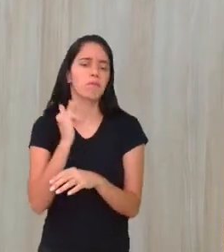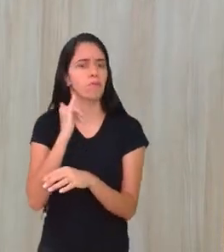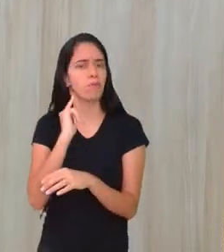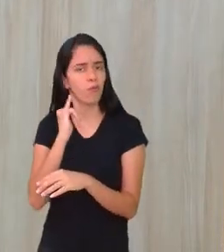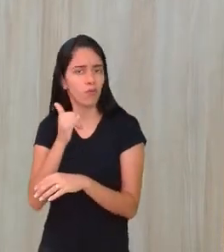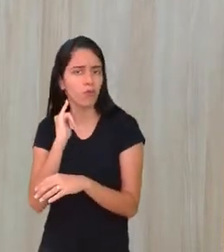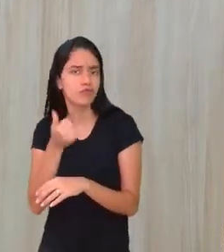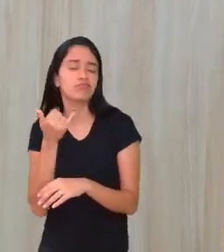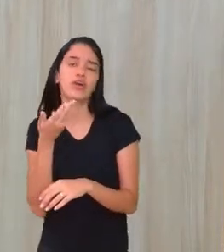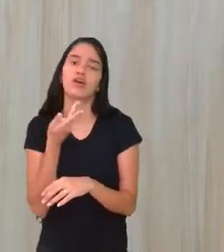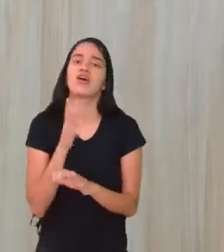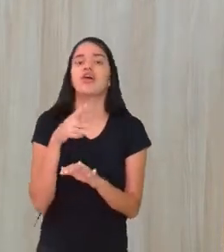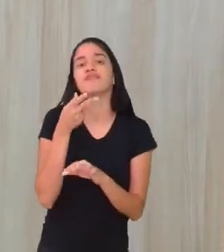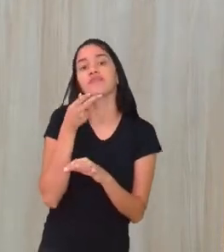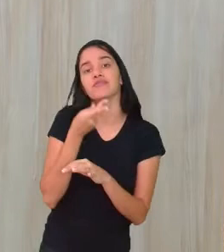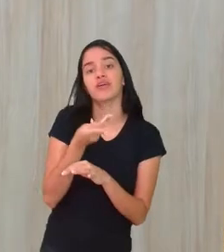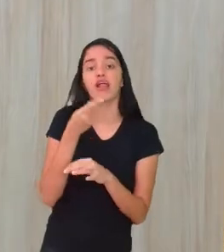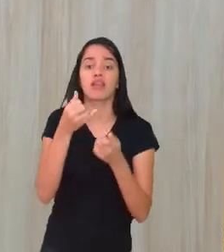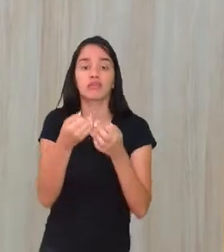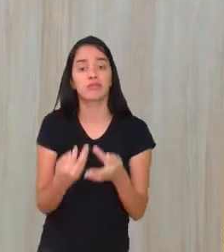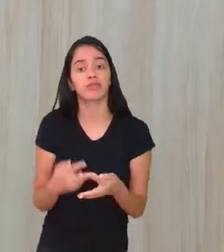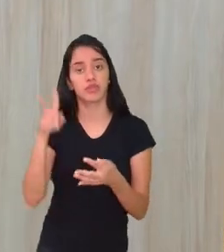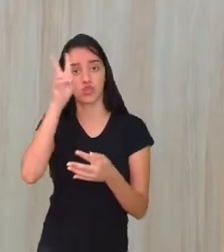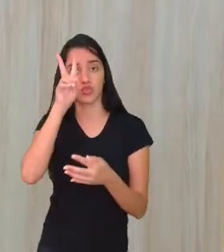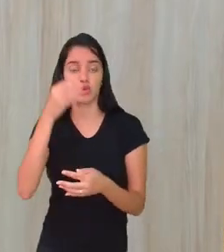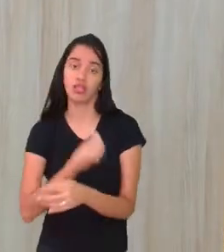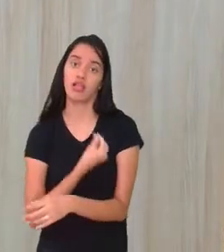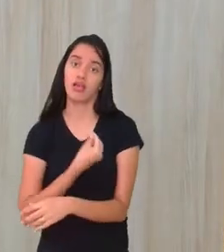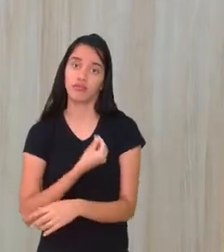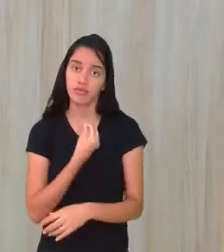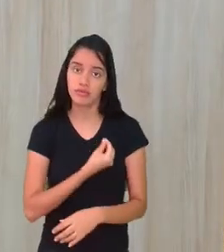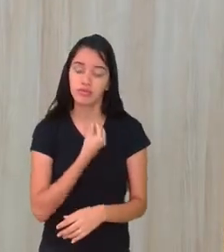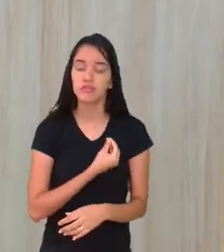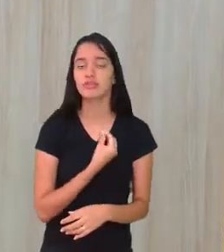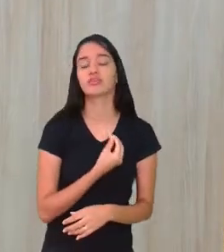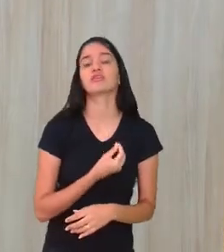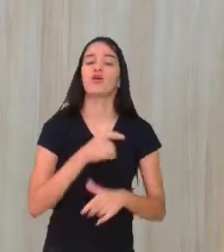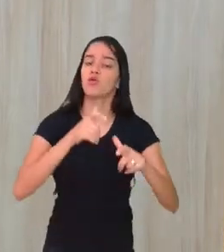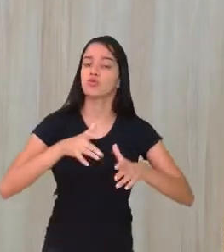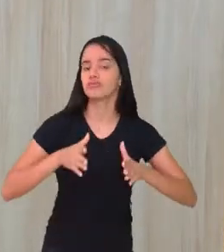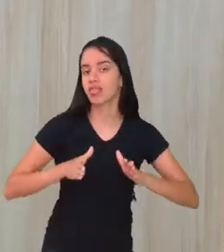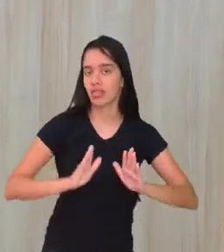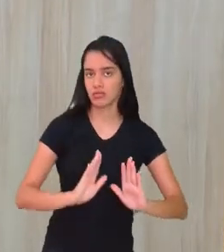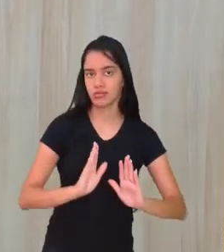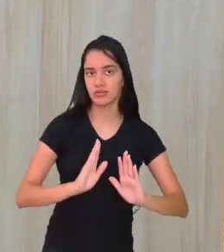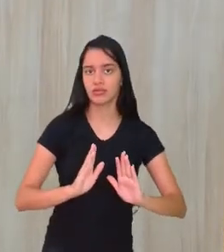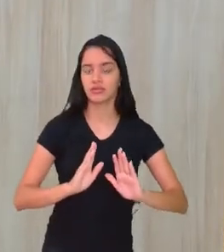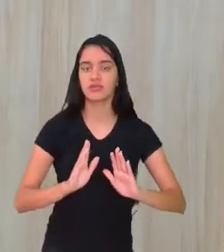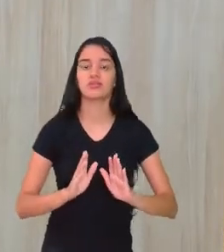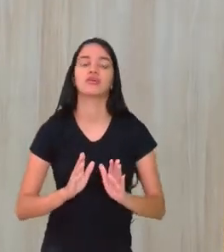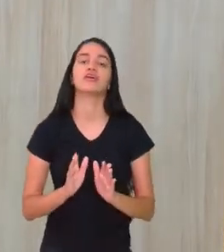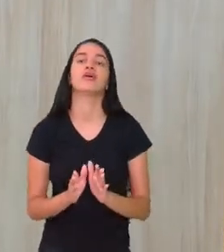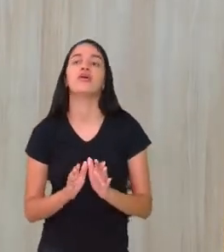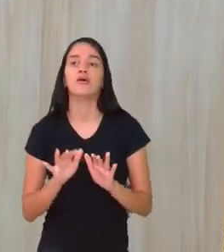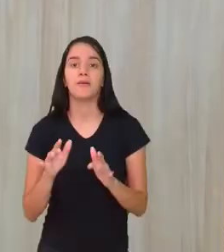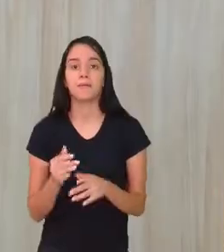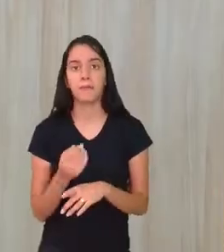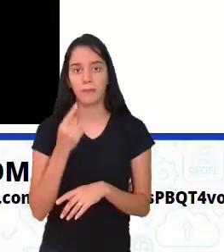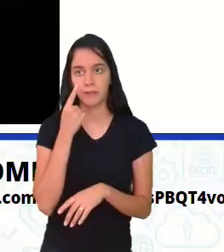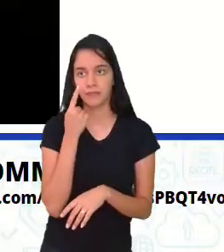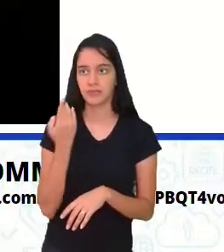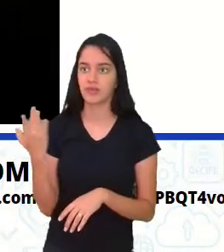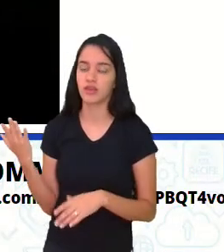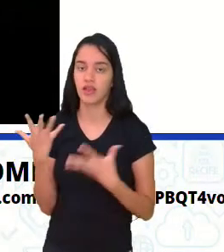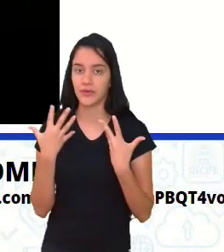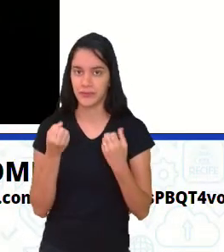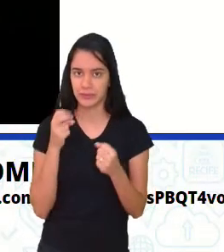contar a história da sua vida, a história da vida do lugar de onde você veio, dessa forma mais lúdica.